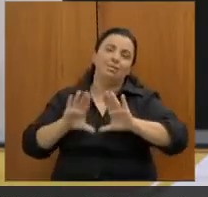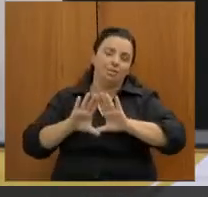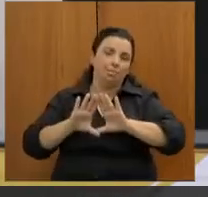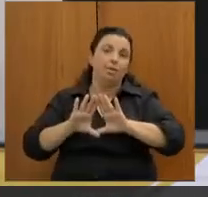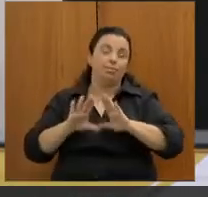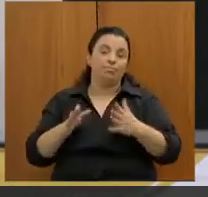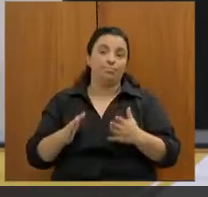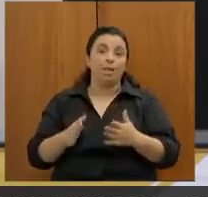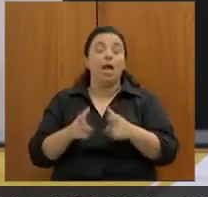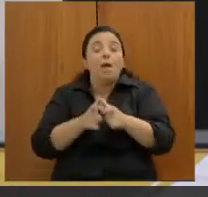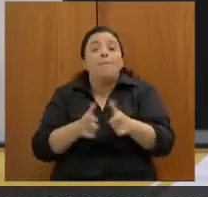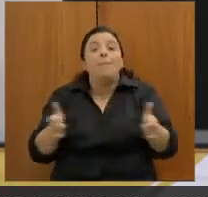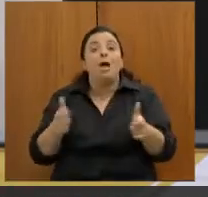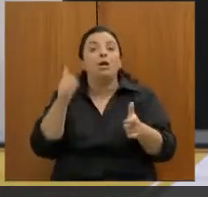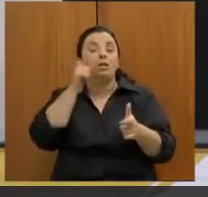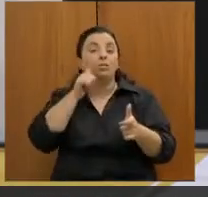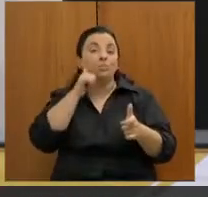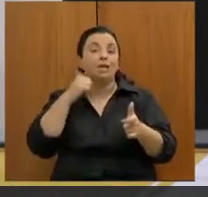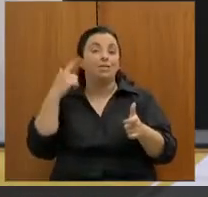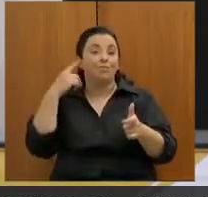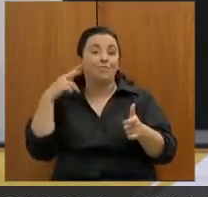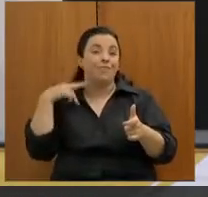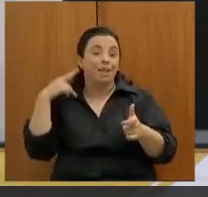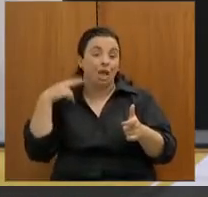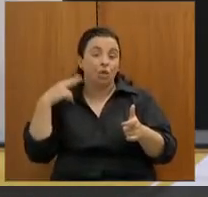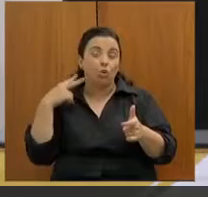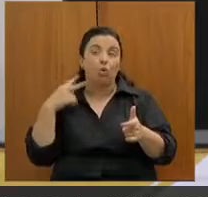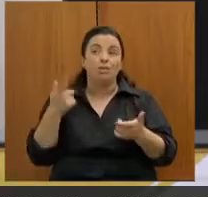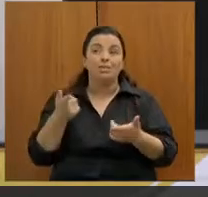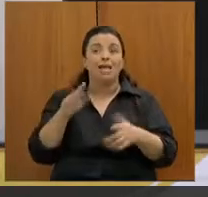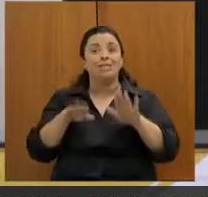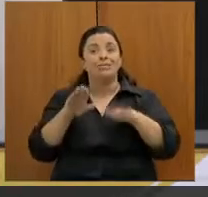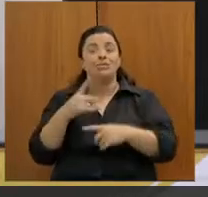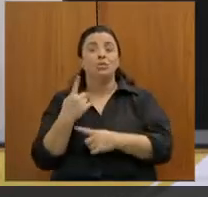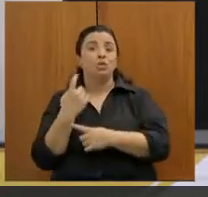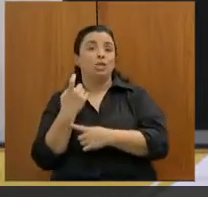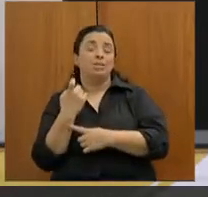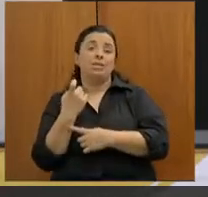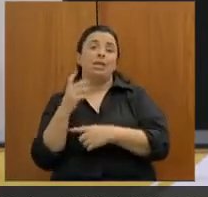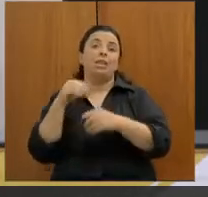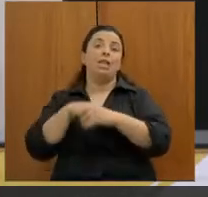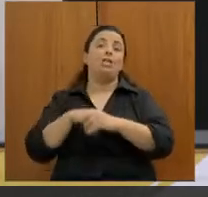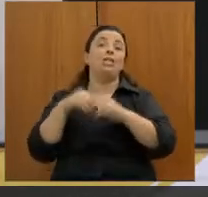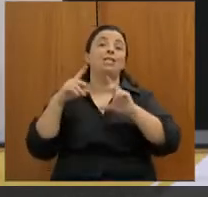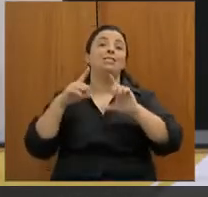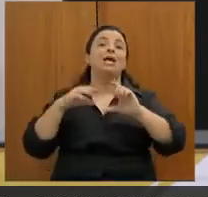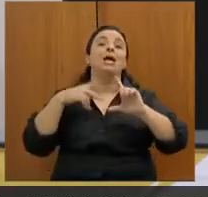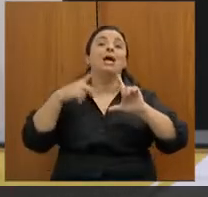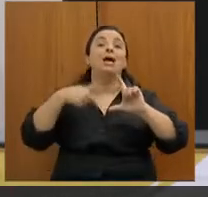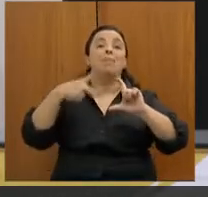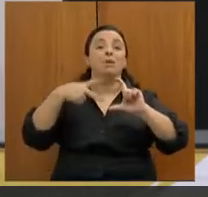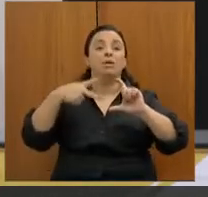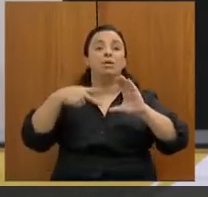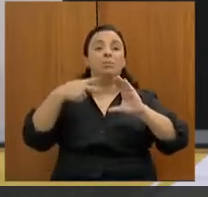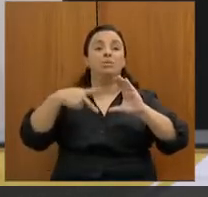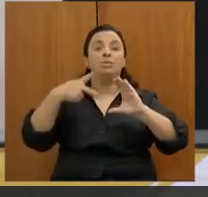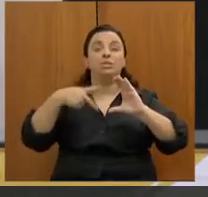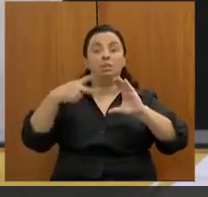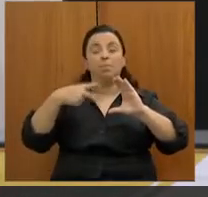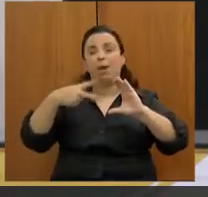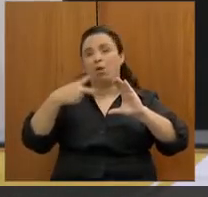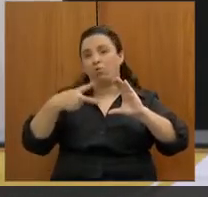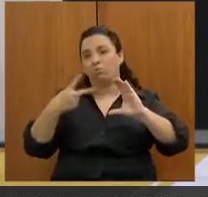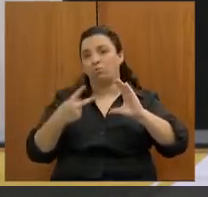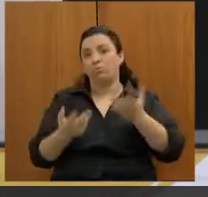mulheres vereadoras Estão muitas vezes sozinhas nas câmaras municipais grande maioria é uma